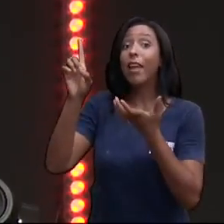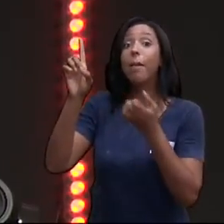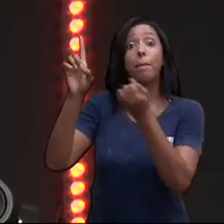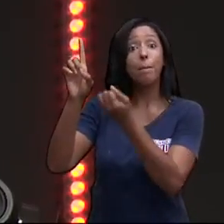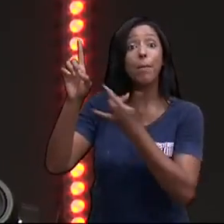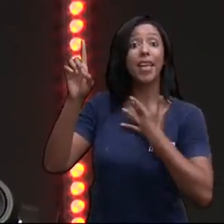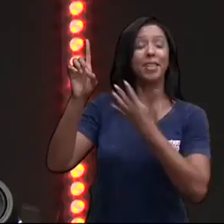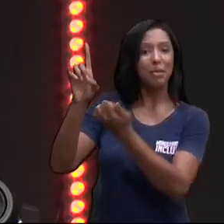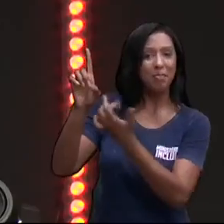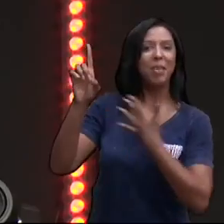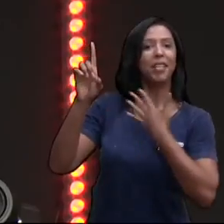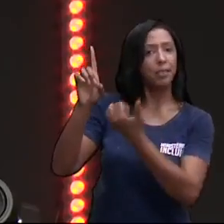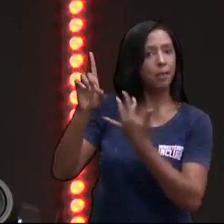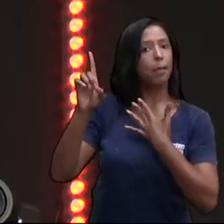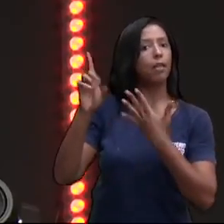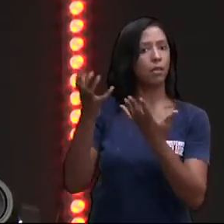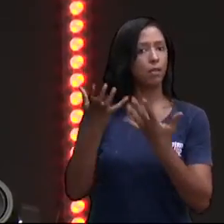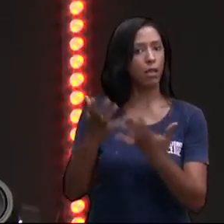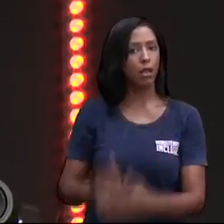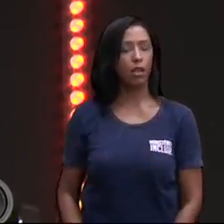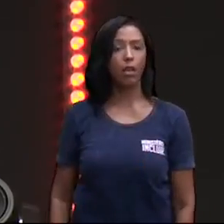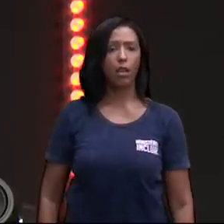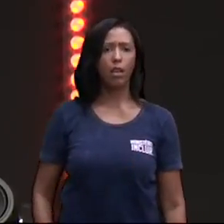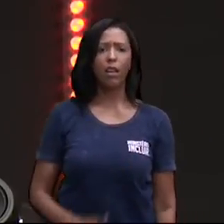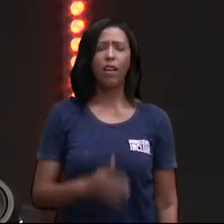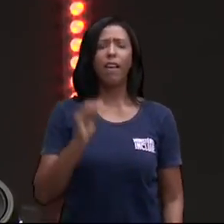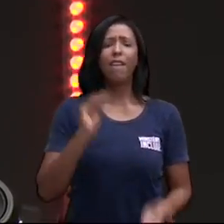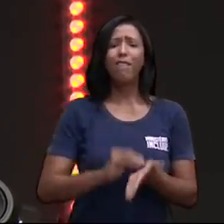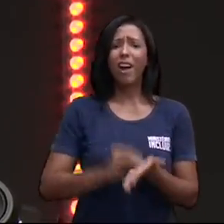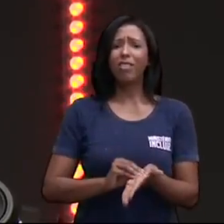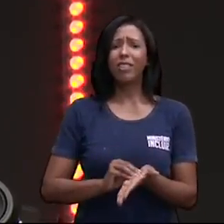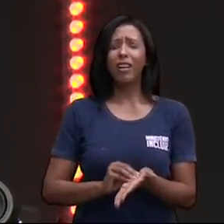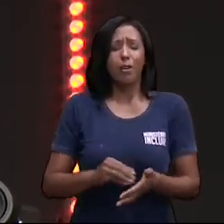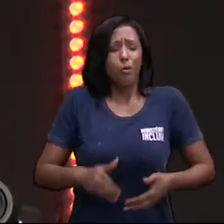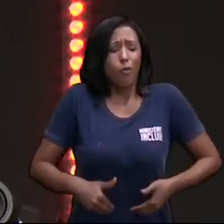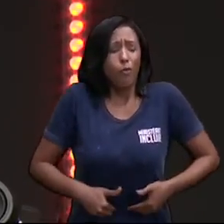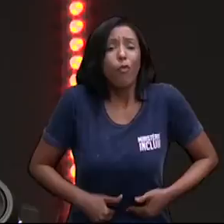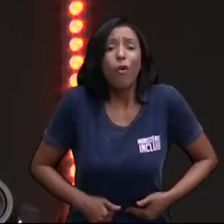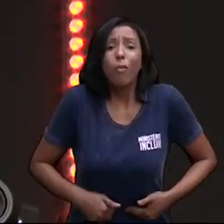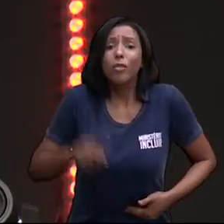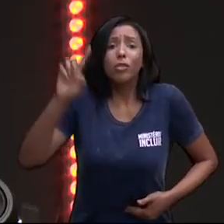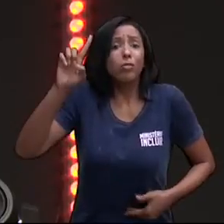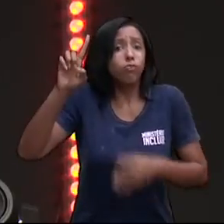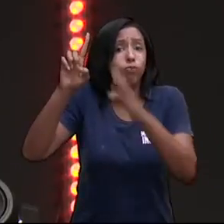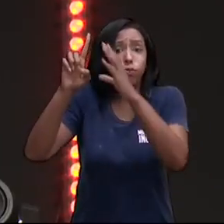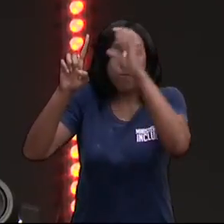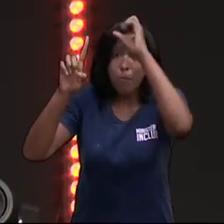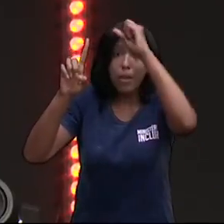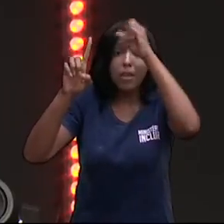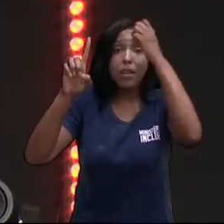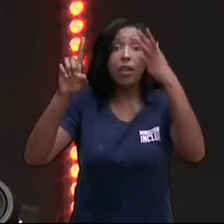e não tem fome de aprender de Deus e o analfabetismo tem que tomar do conta com os corações